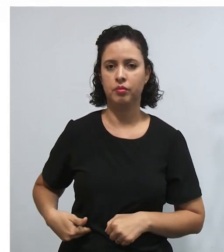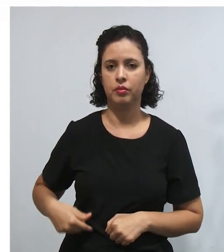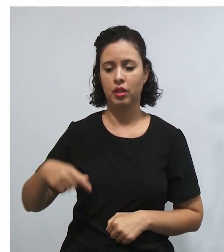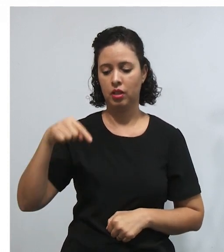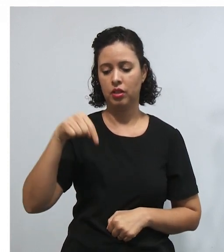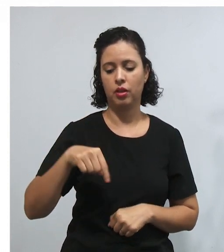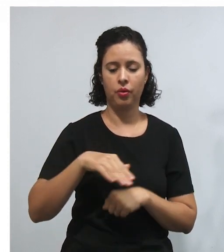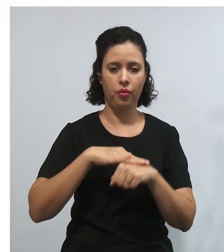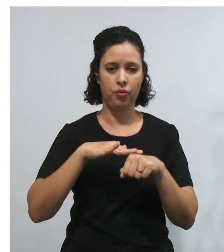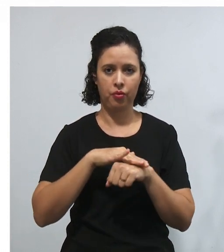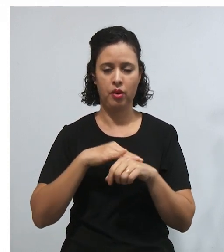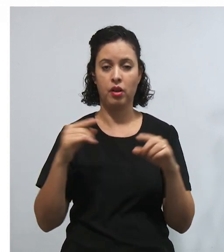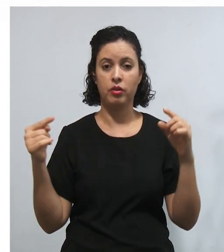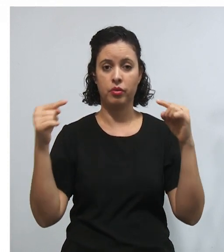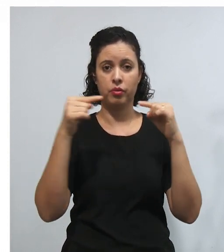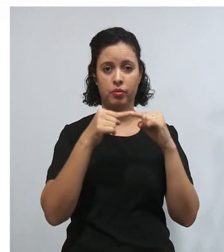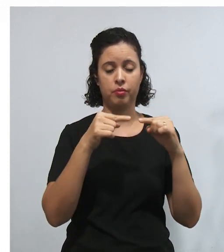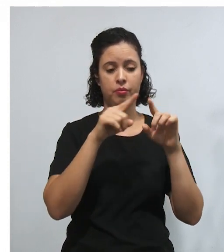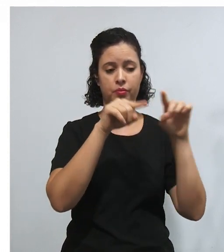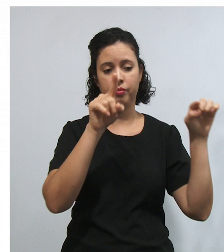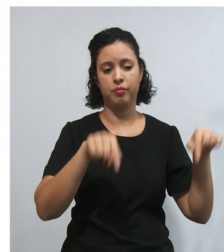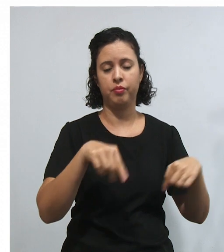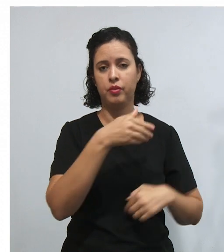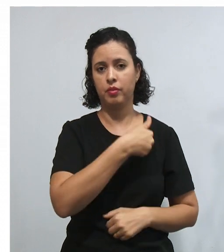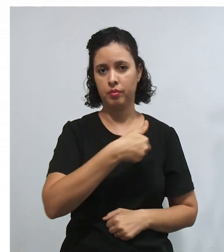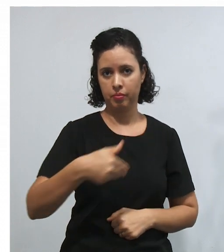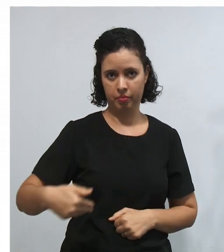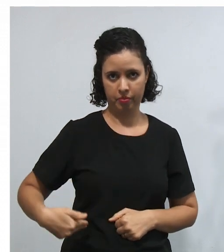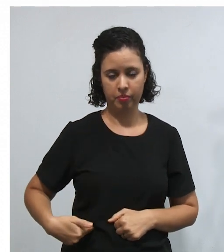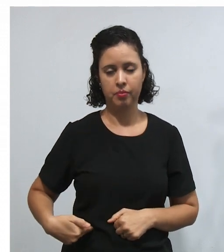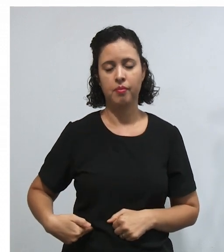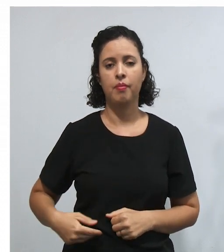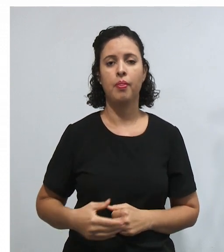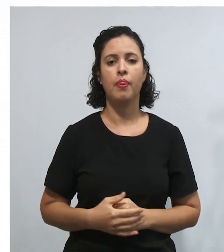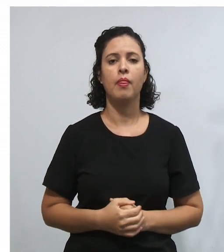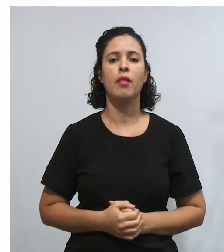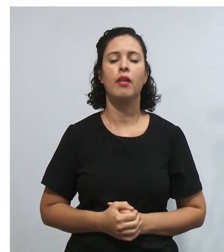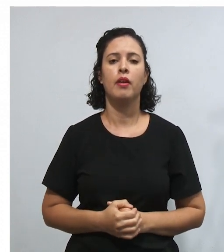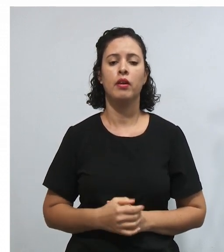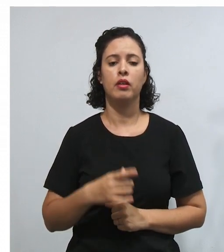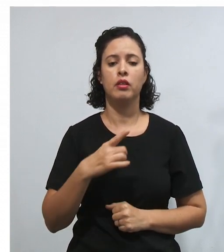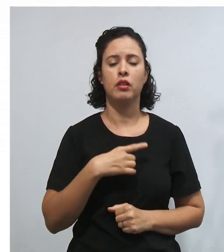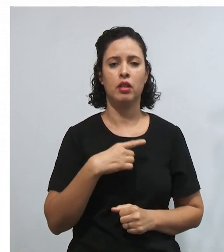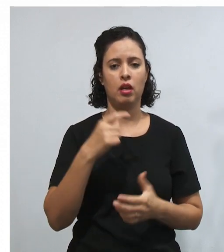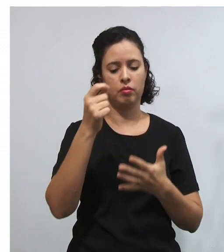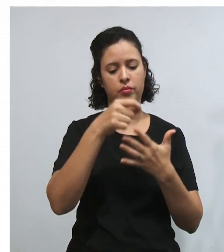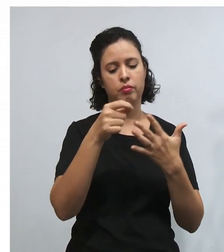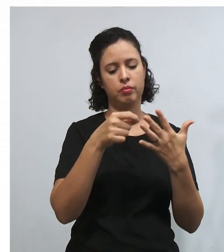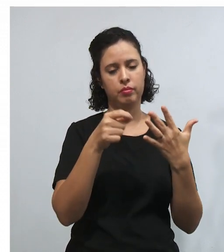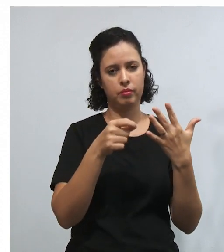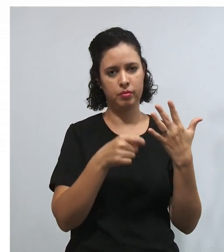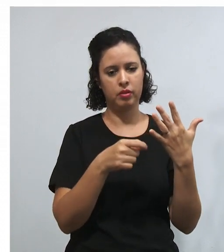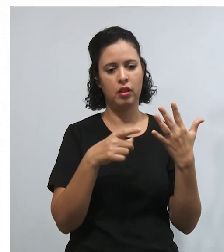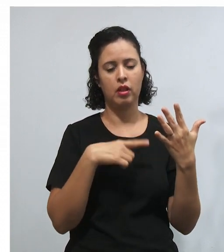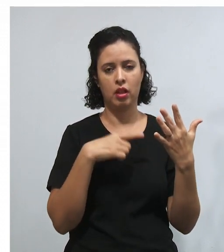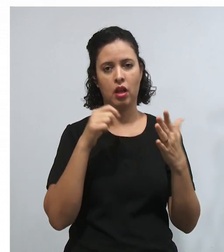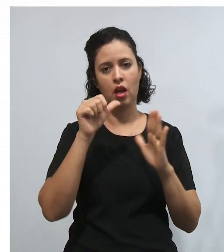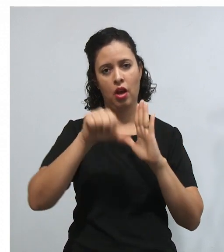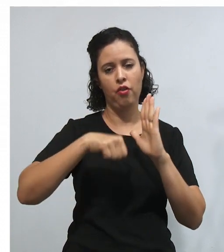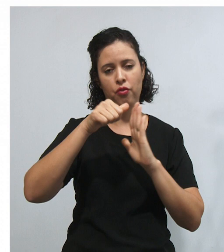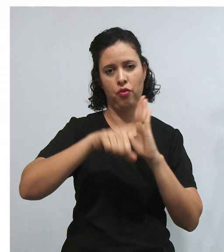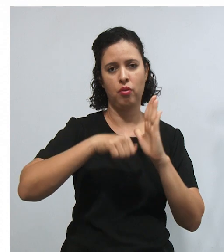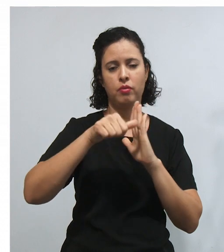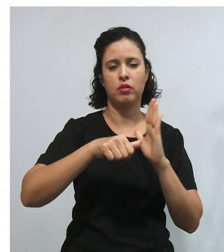Essa nossa conversa aqui ainda é em relação a servidores públicos, tá? Então, nós temos uns requisitos gerais, porque nós tivemos a reforma